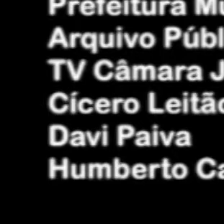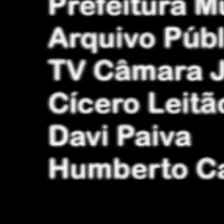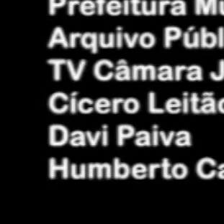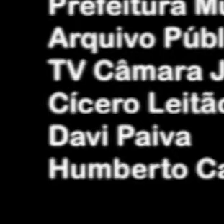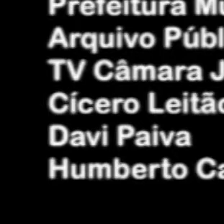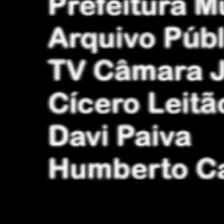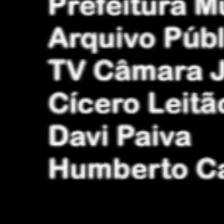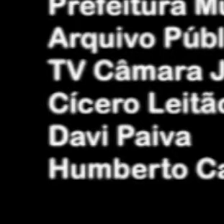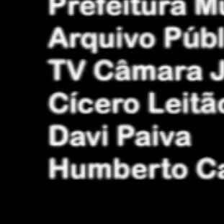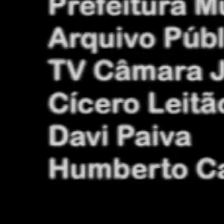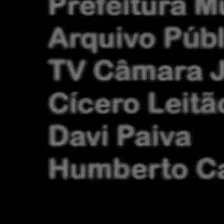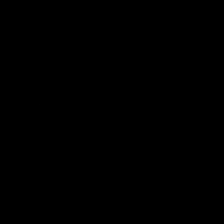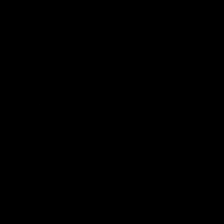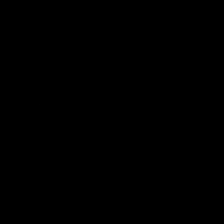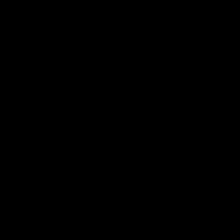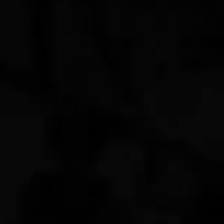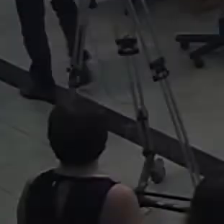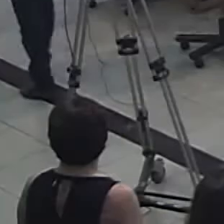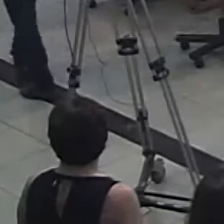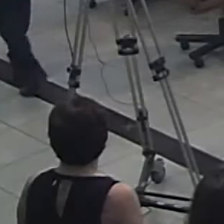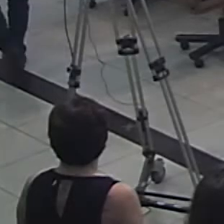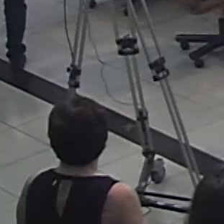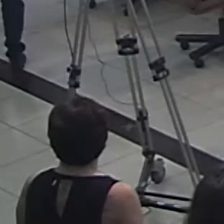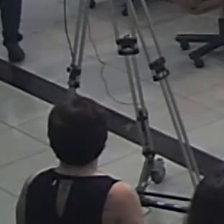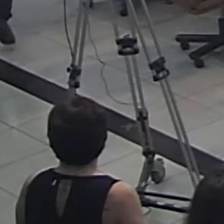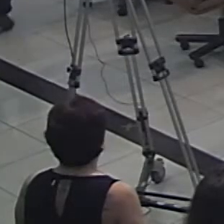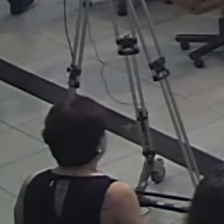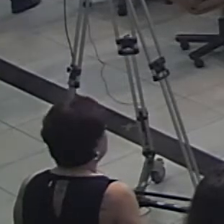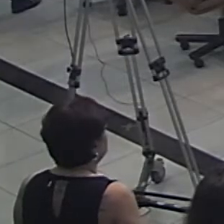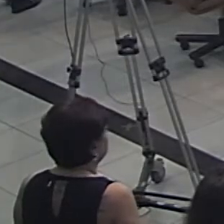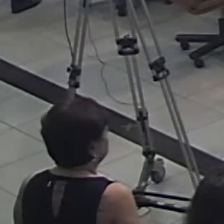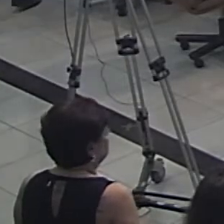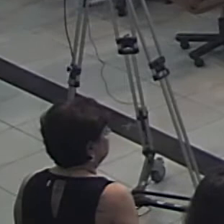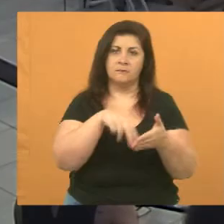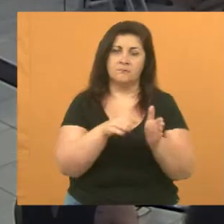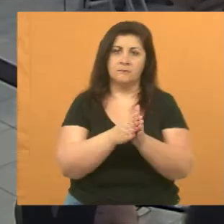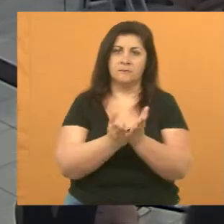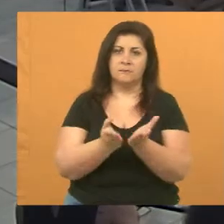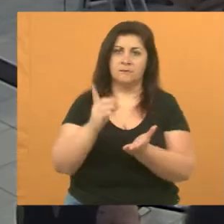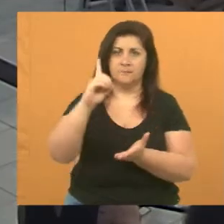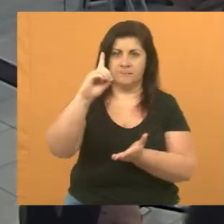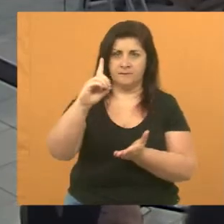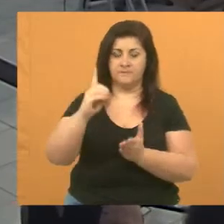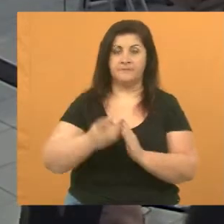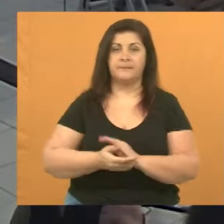Peço a gentileza ao vereador Arildo Batista que proceda à leitura de um trecho da Bíblia.